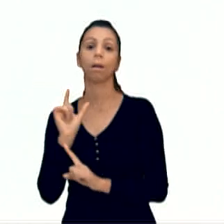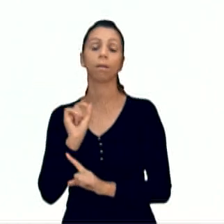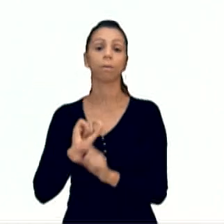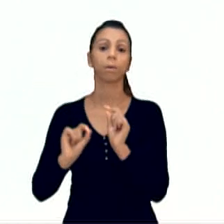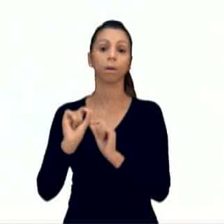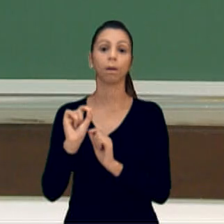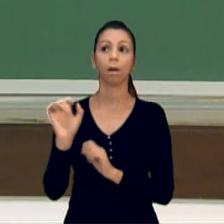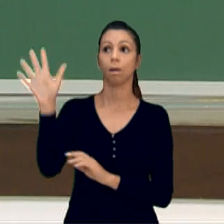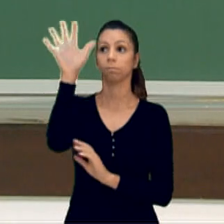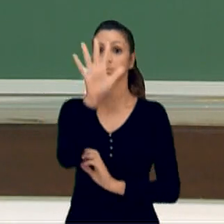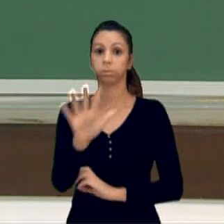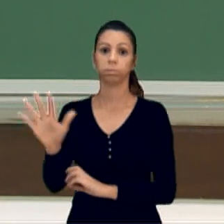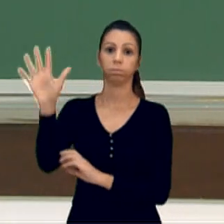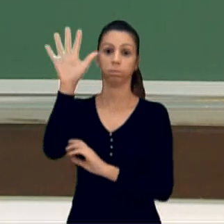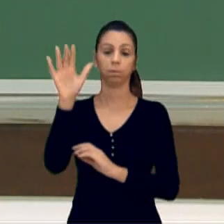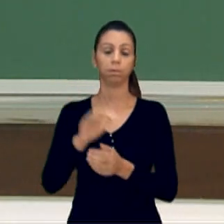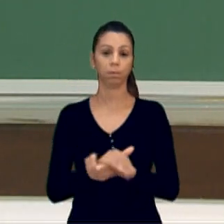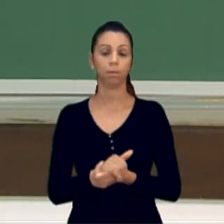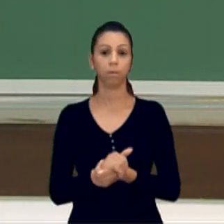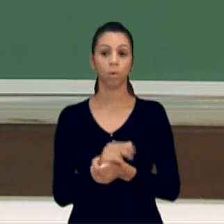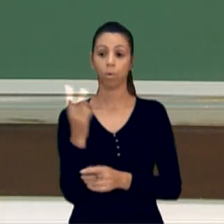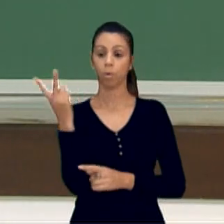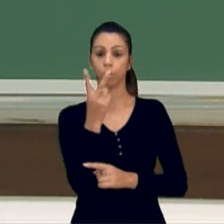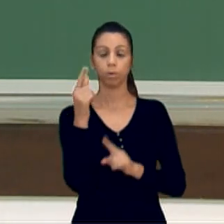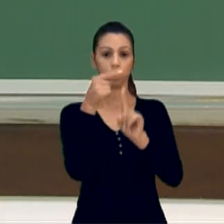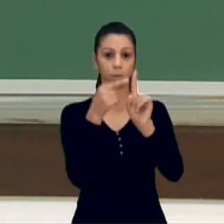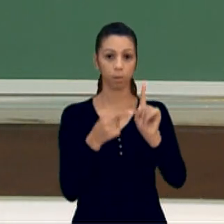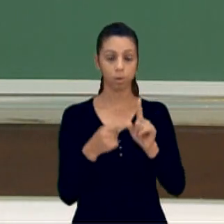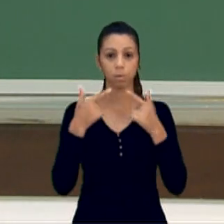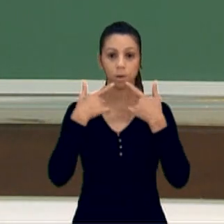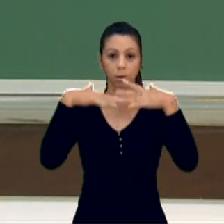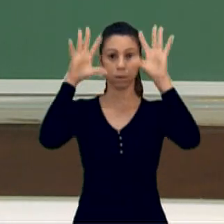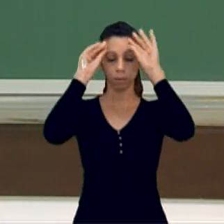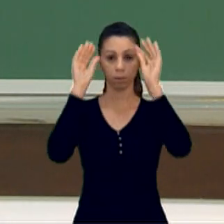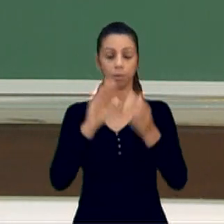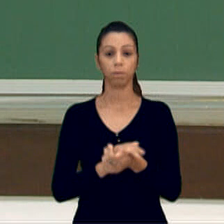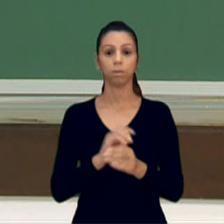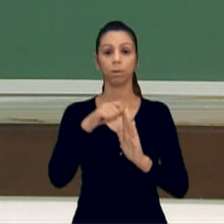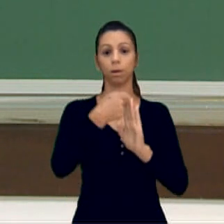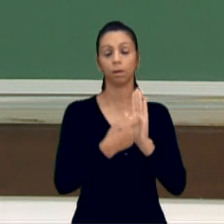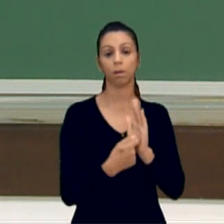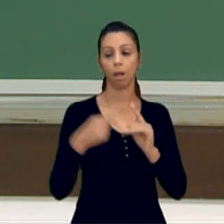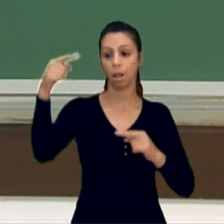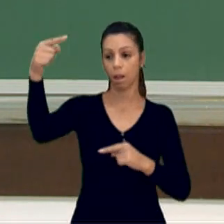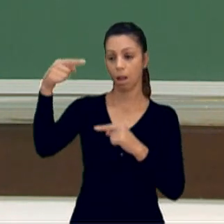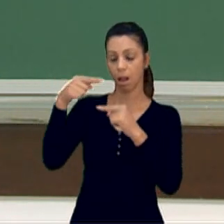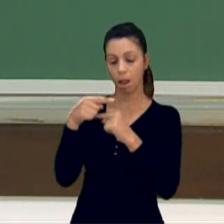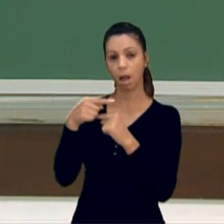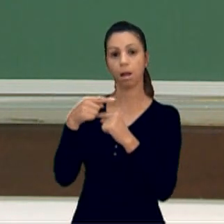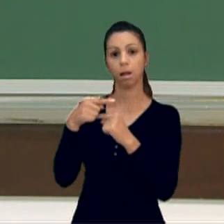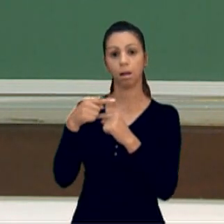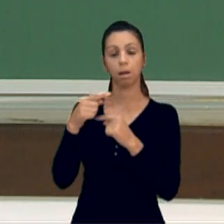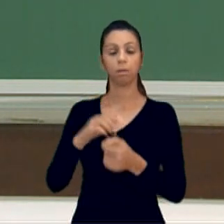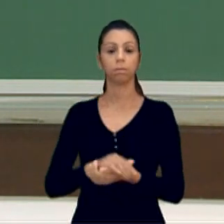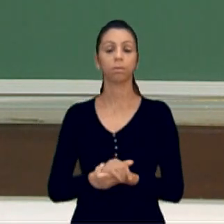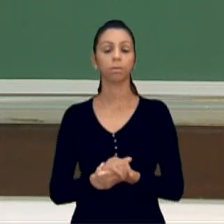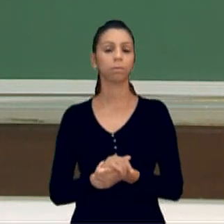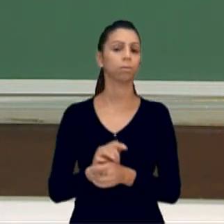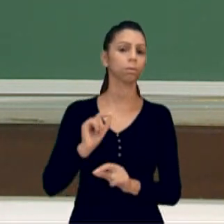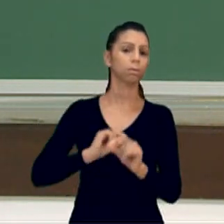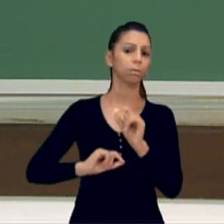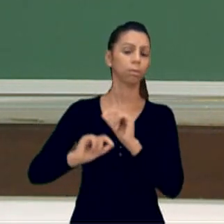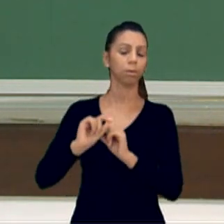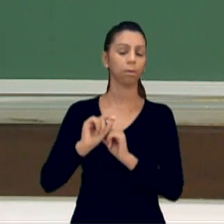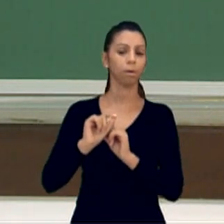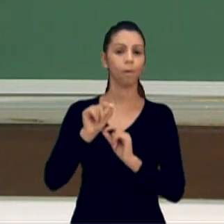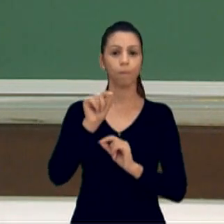Então, num anúncio publicitário vão ter os dois tipos de linguagem. Textos curtos e persuasivos. Persuasivo é aquilo que